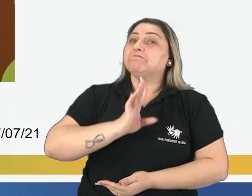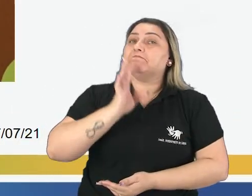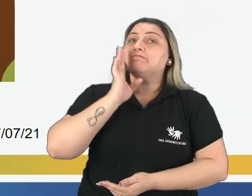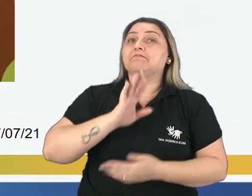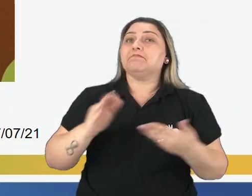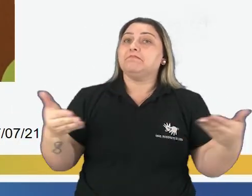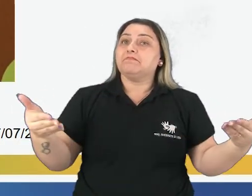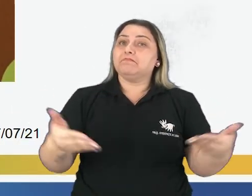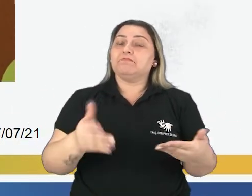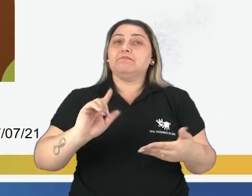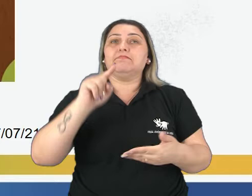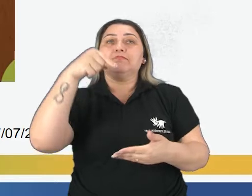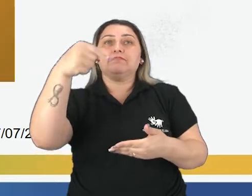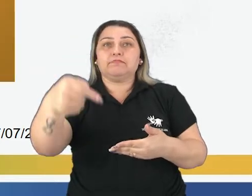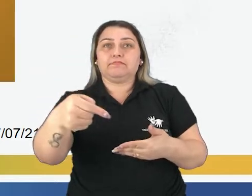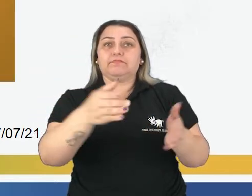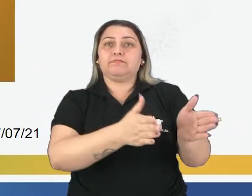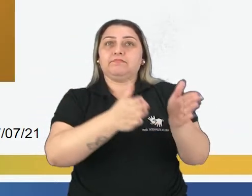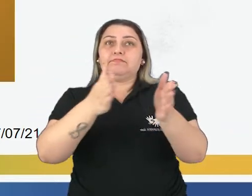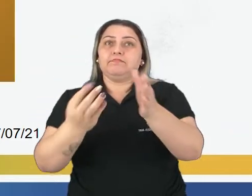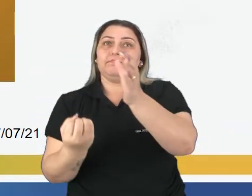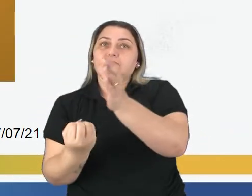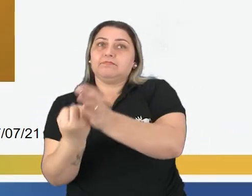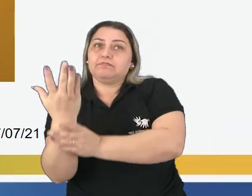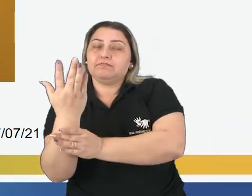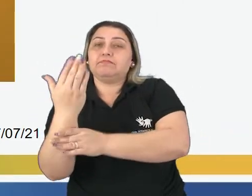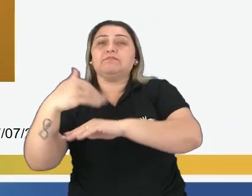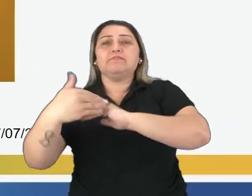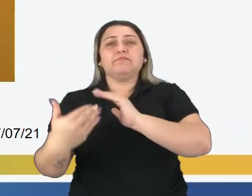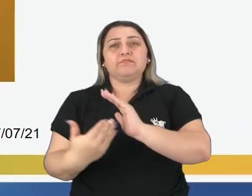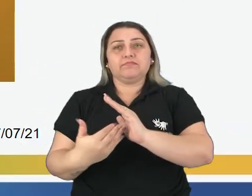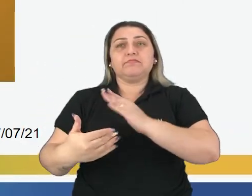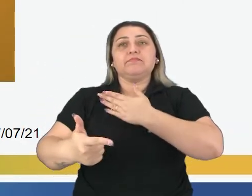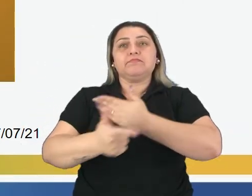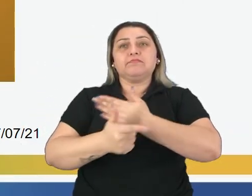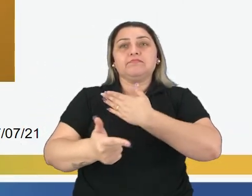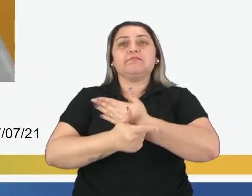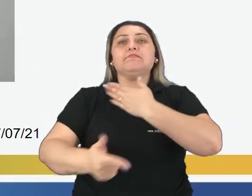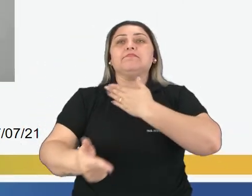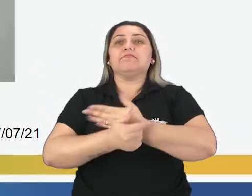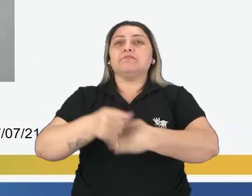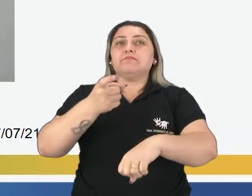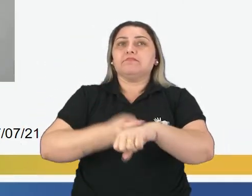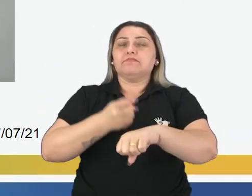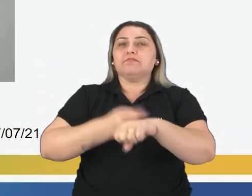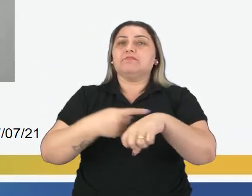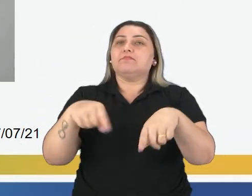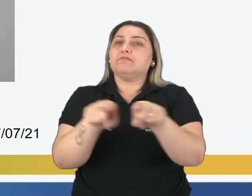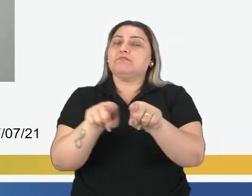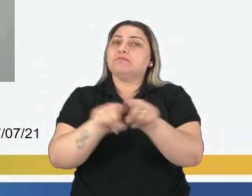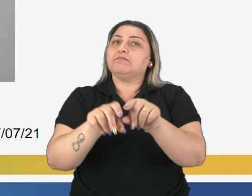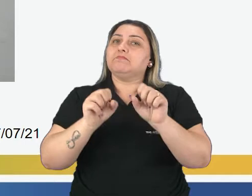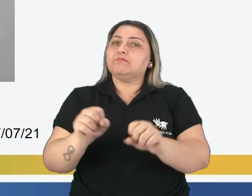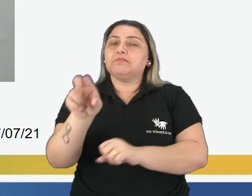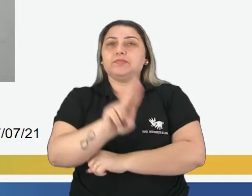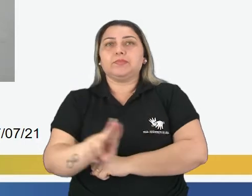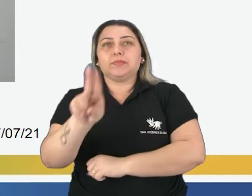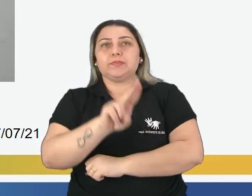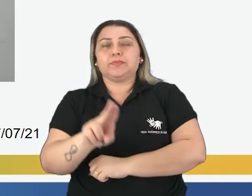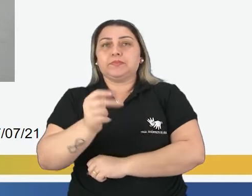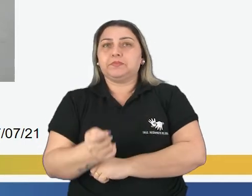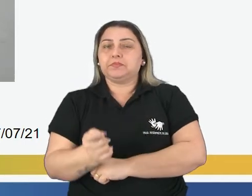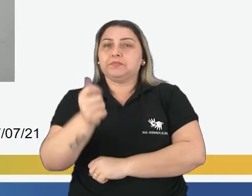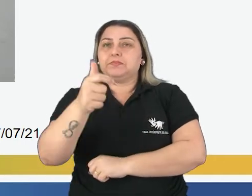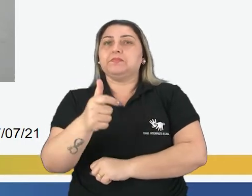Interessante! Agora, a próxima etapa é a produção de todos os tipos de papel e papelão. O papel e o papelão podem ser utilizados em